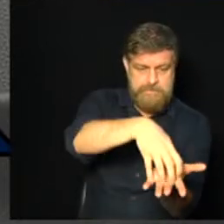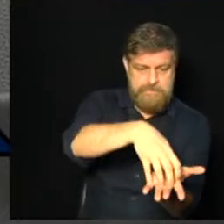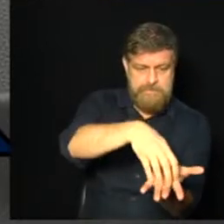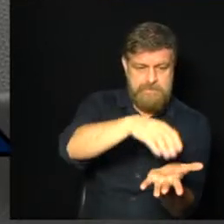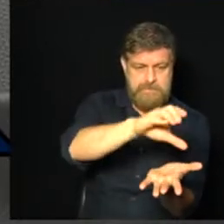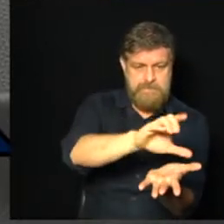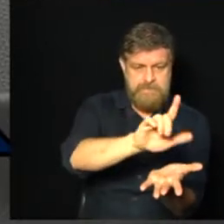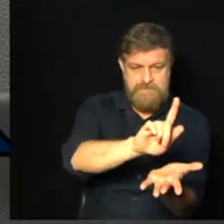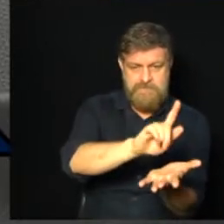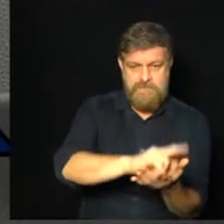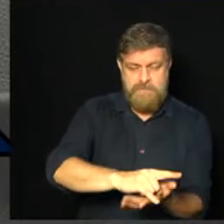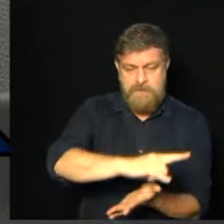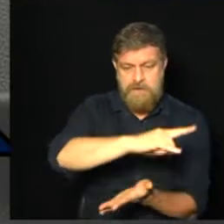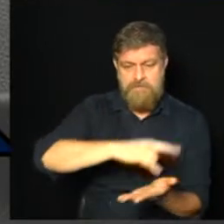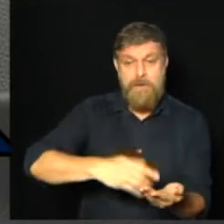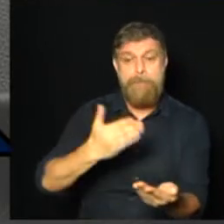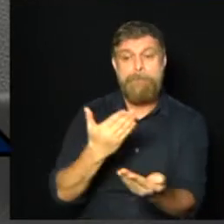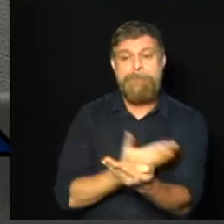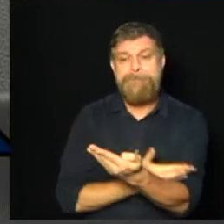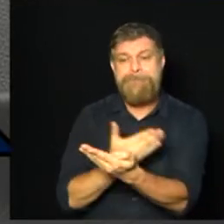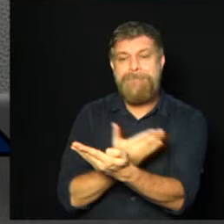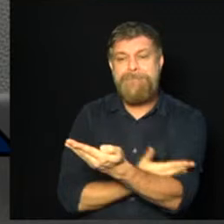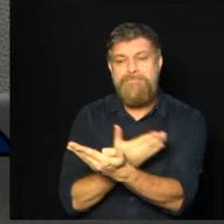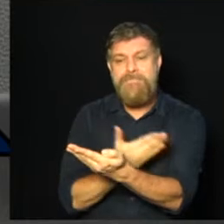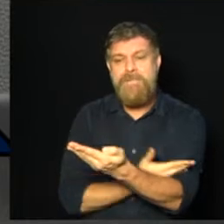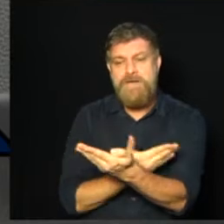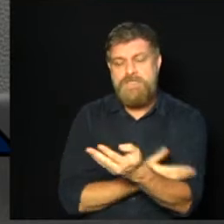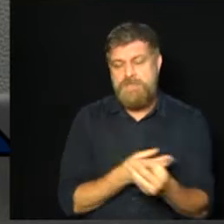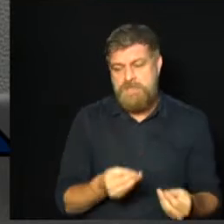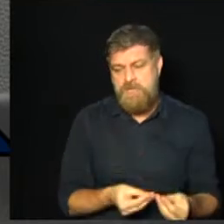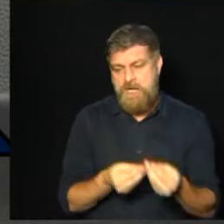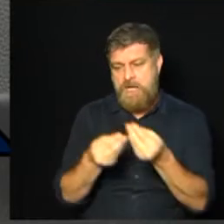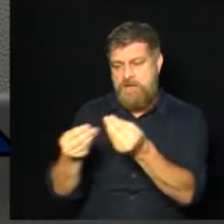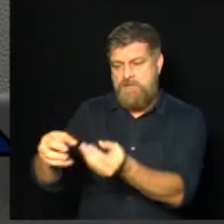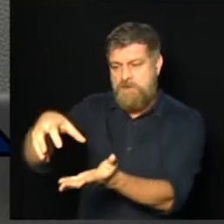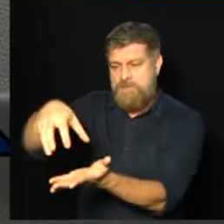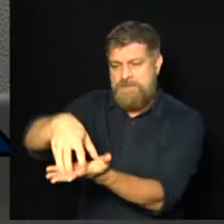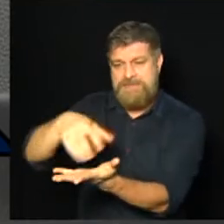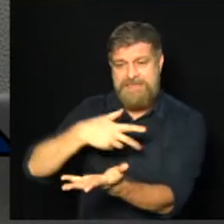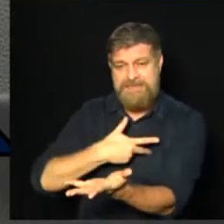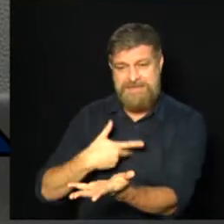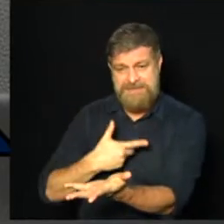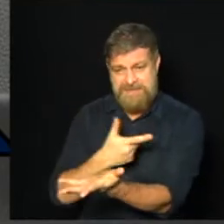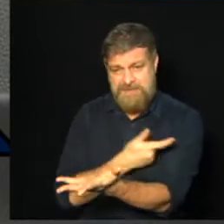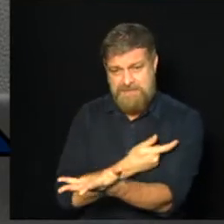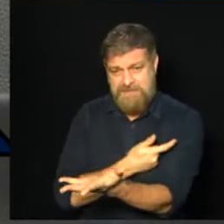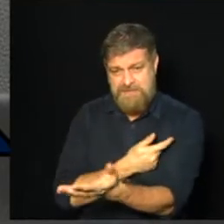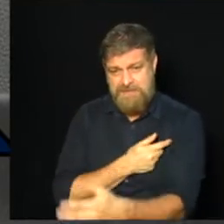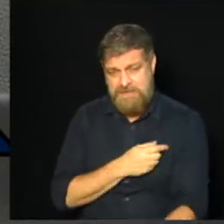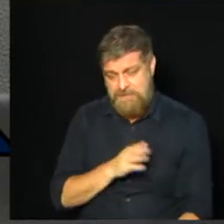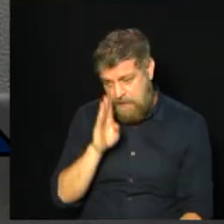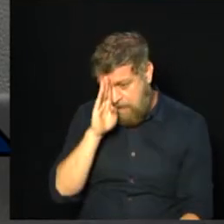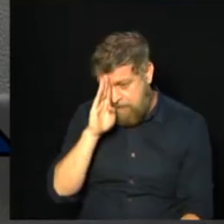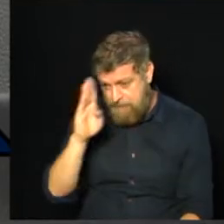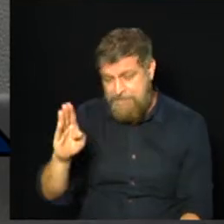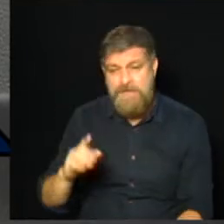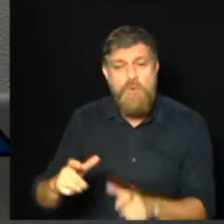devolveu fichas de atendimento para as unidades mais próximas, de modo particular o Centro de Saúde do